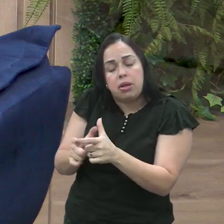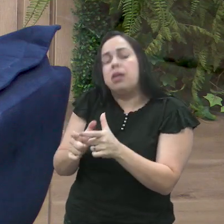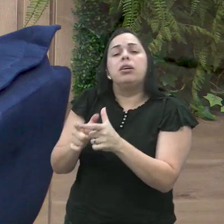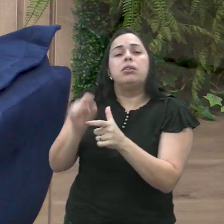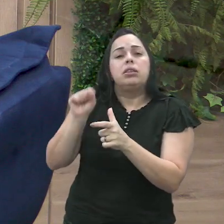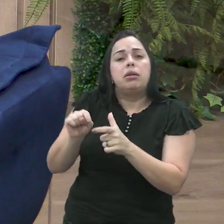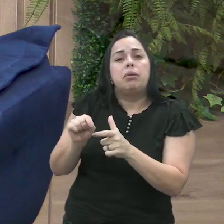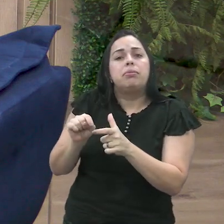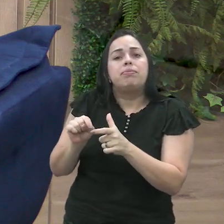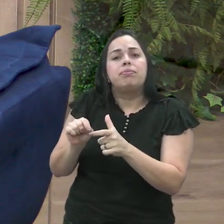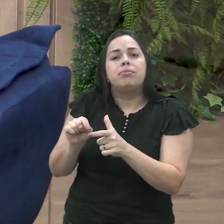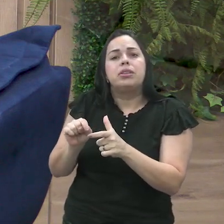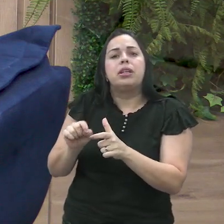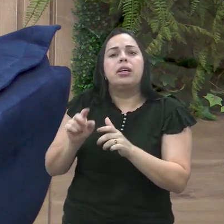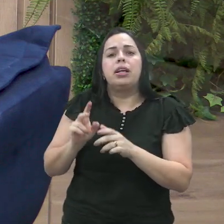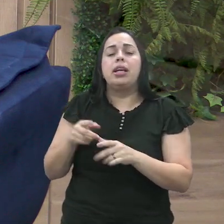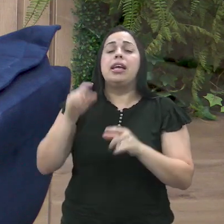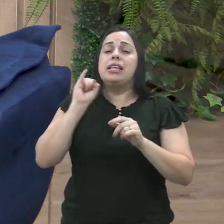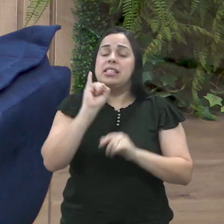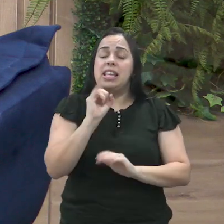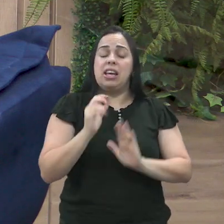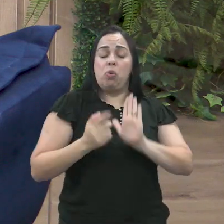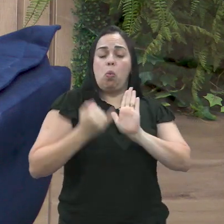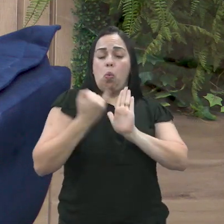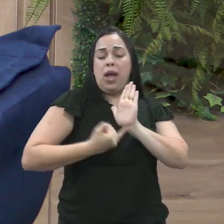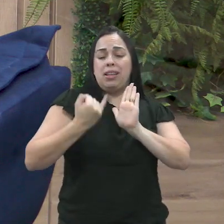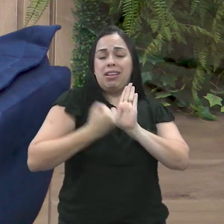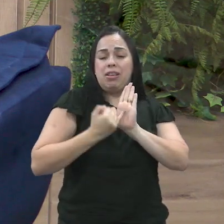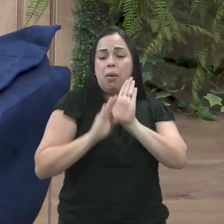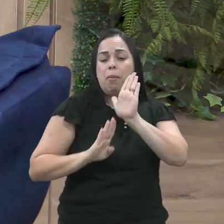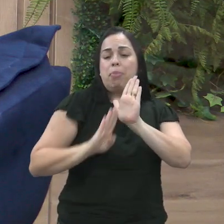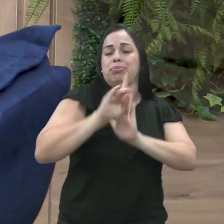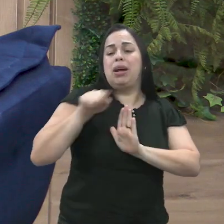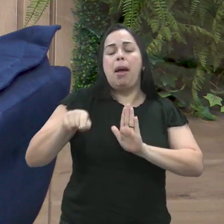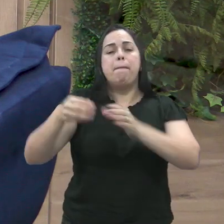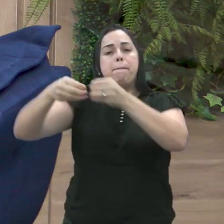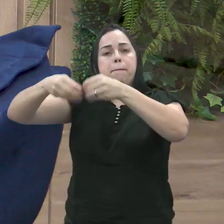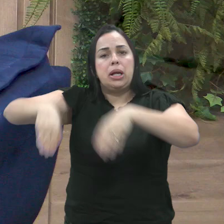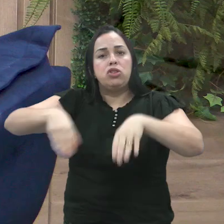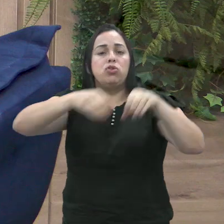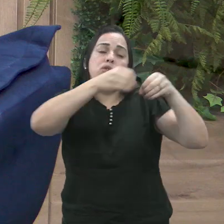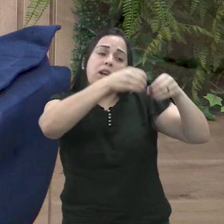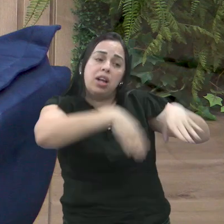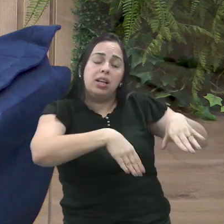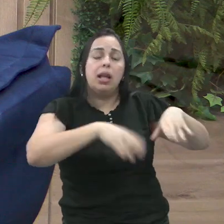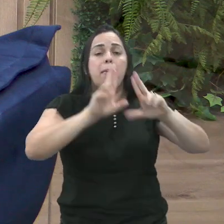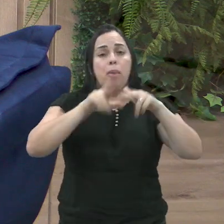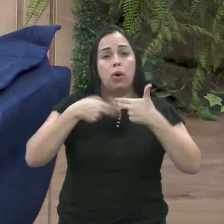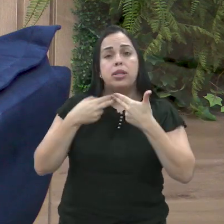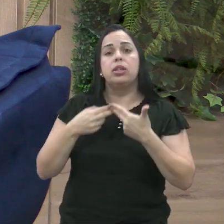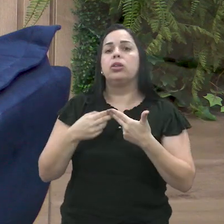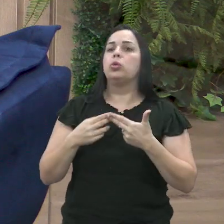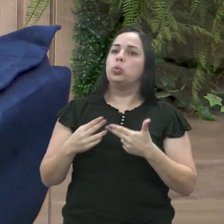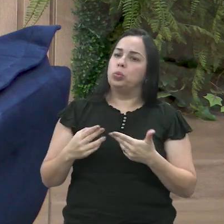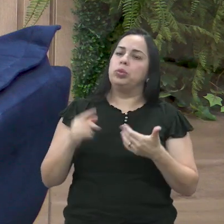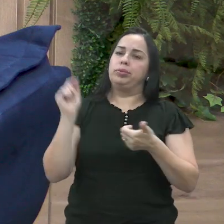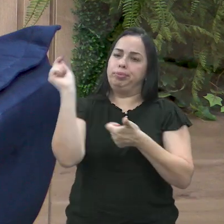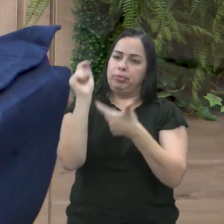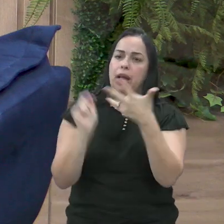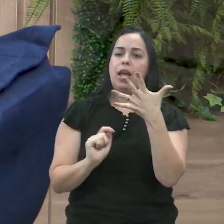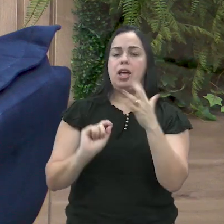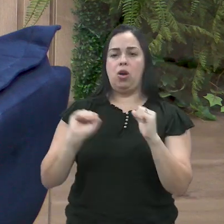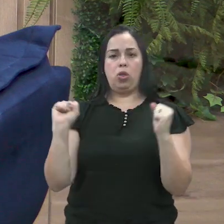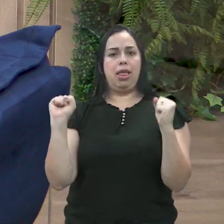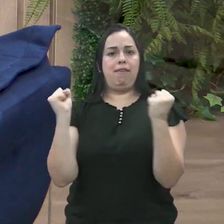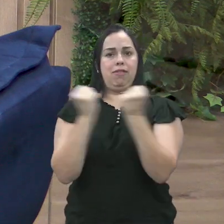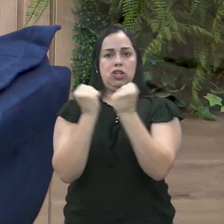nas nossas periferias e que cada reajuste de imposto conta muito para que ele viabilize ou não o seu negócio. Então, tudo isso aí foi